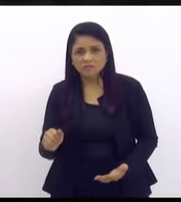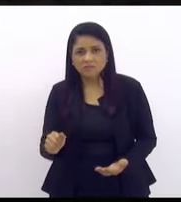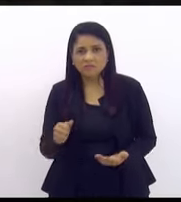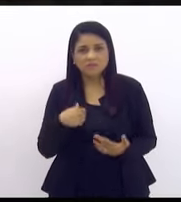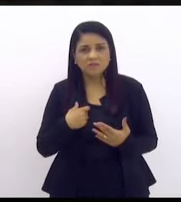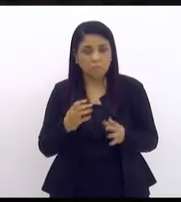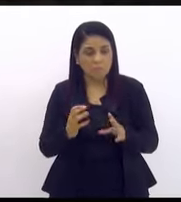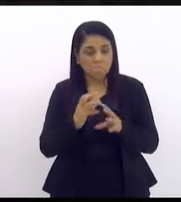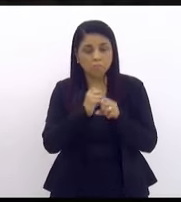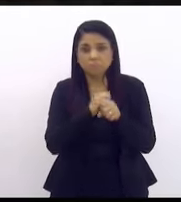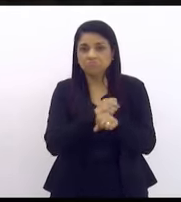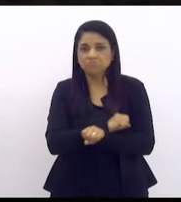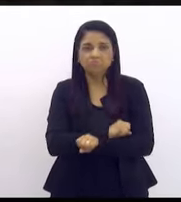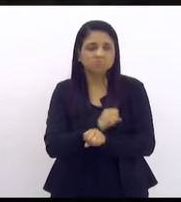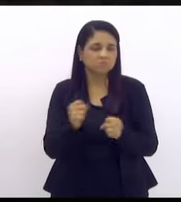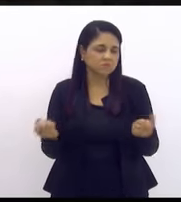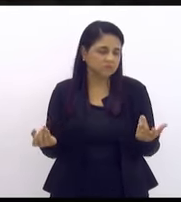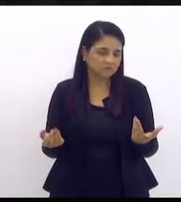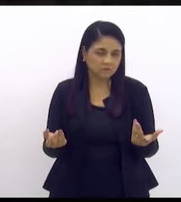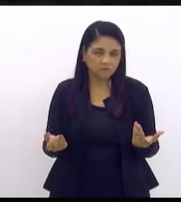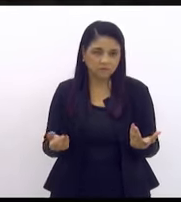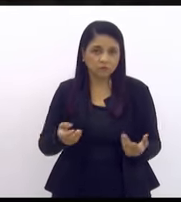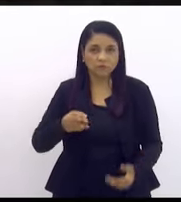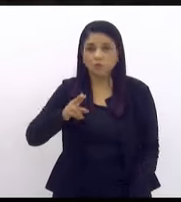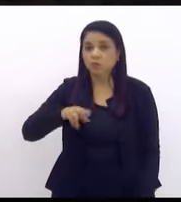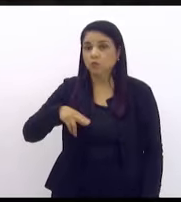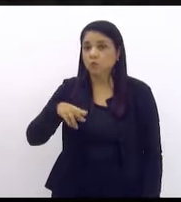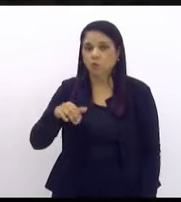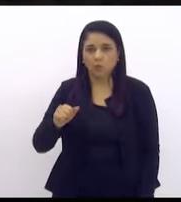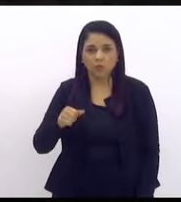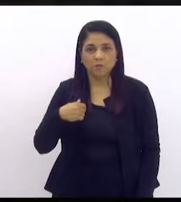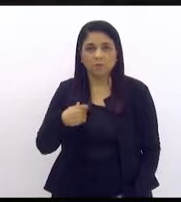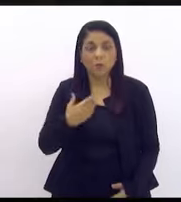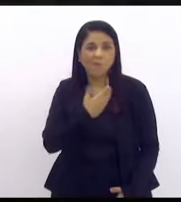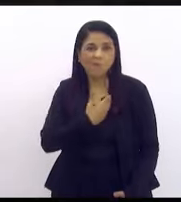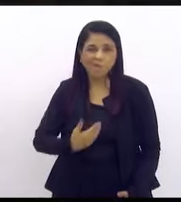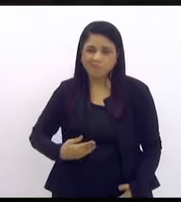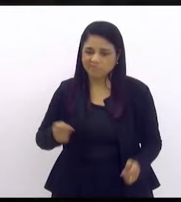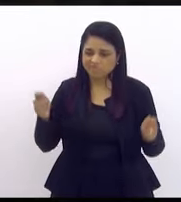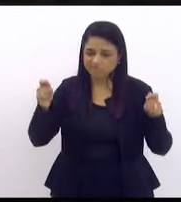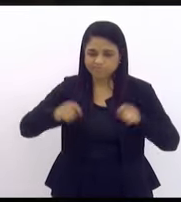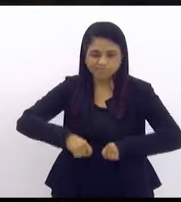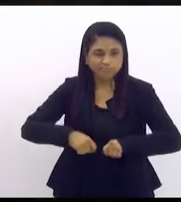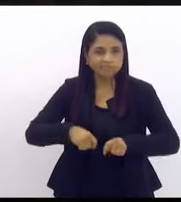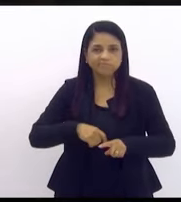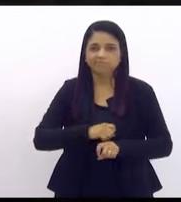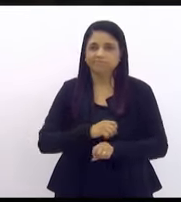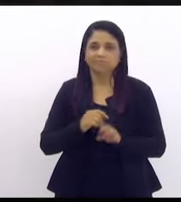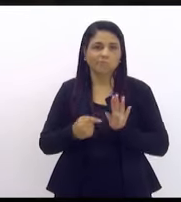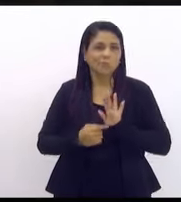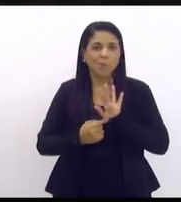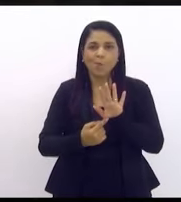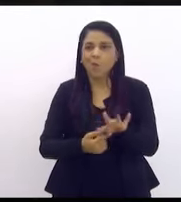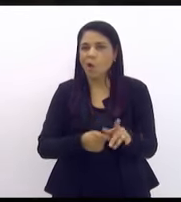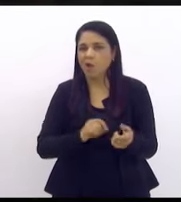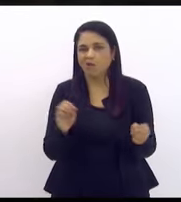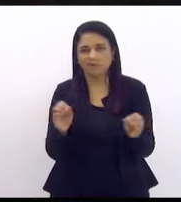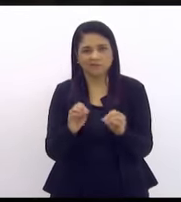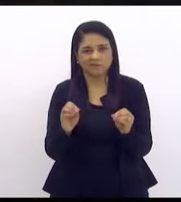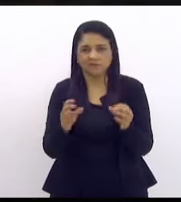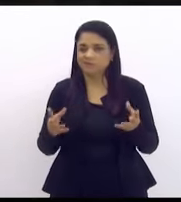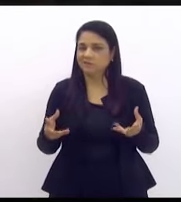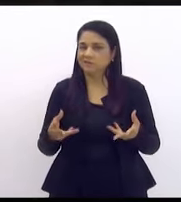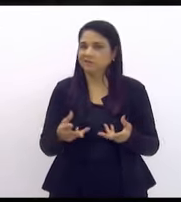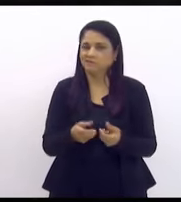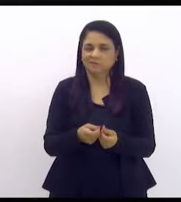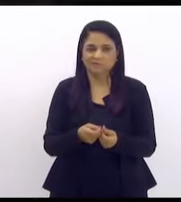que não se fechará nunca, porque o governo é incompetente, não demonstra nenhuma sensibilidade